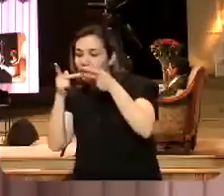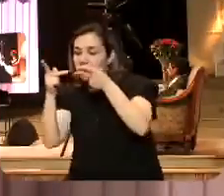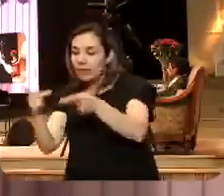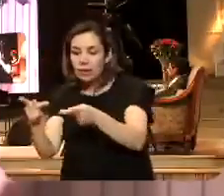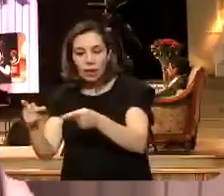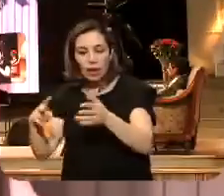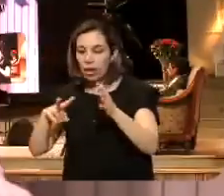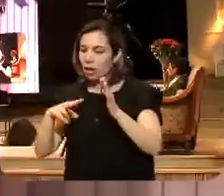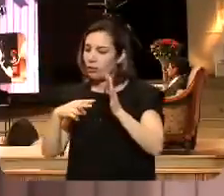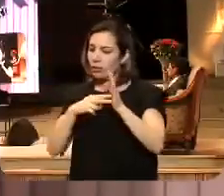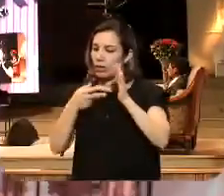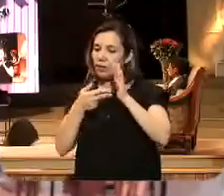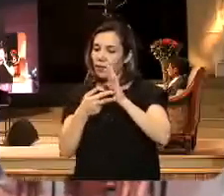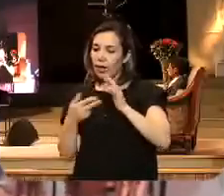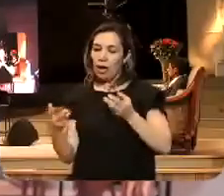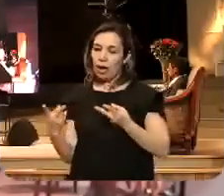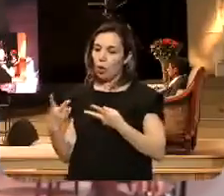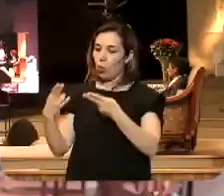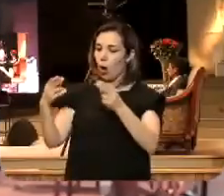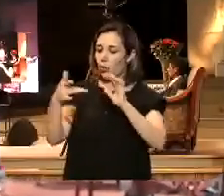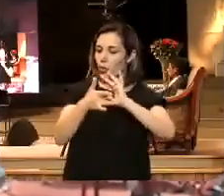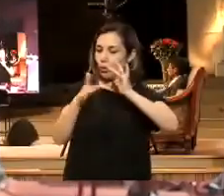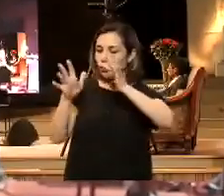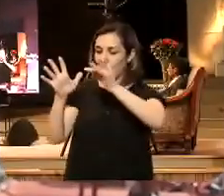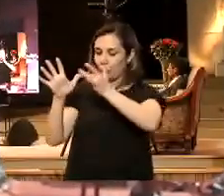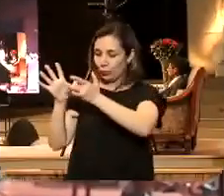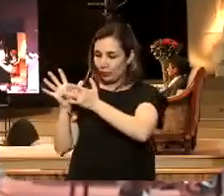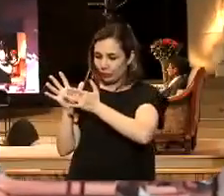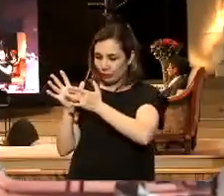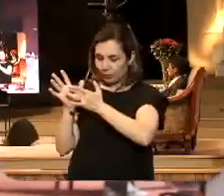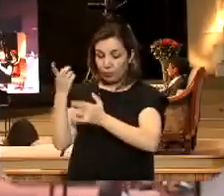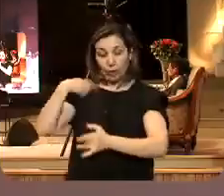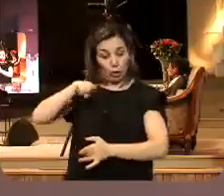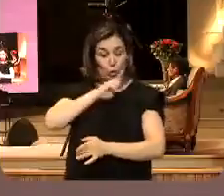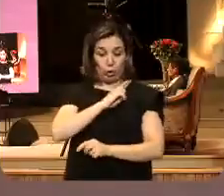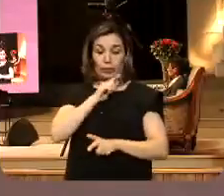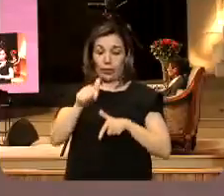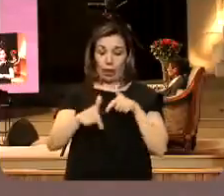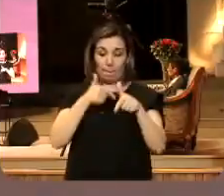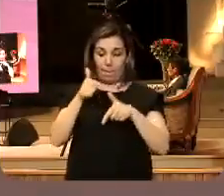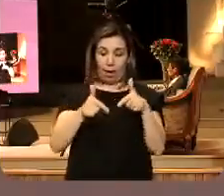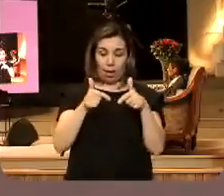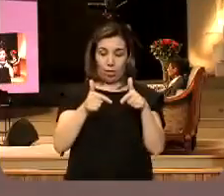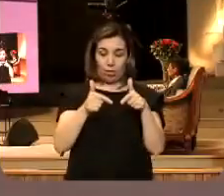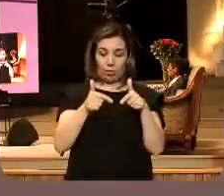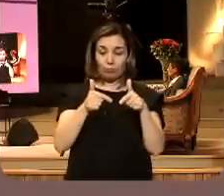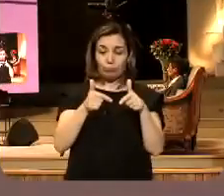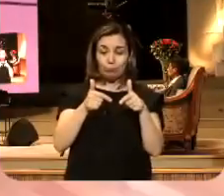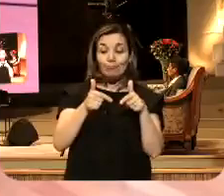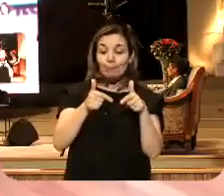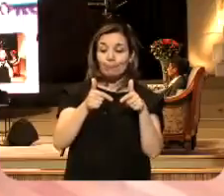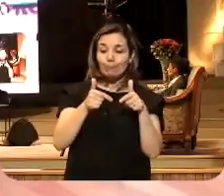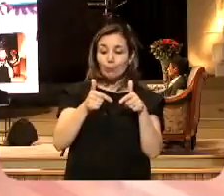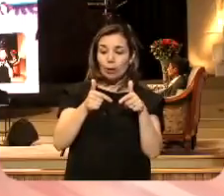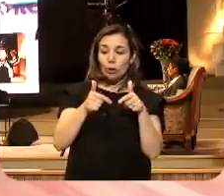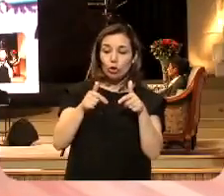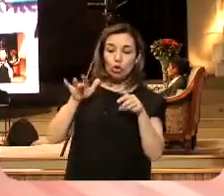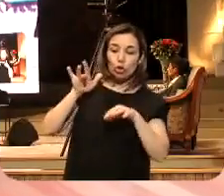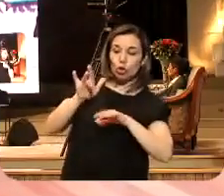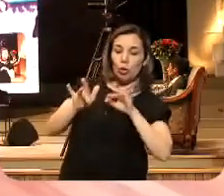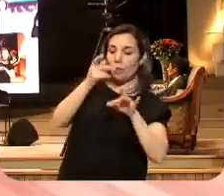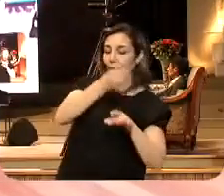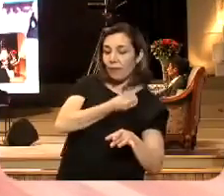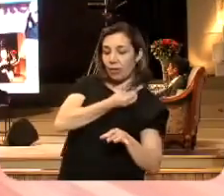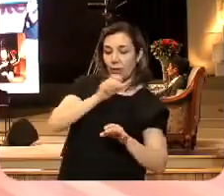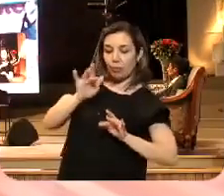a Jesus. Nosso trabalho impactou muitas vidas. A campanha Gente Presente totalizou